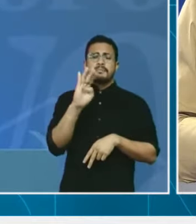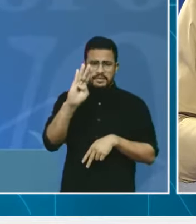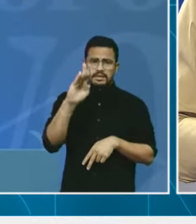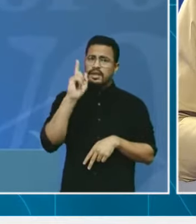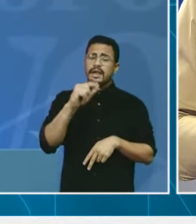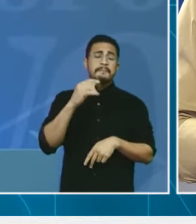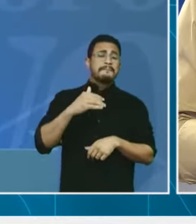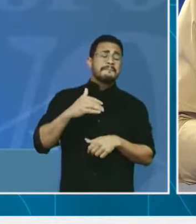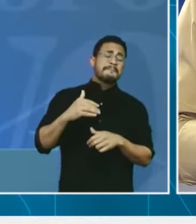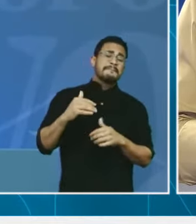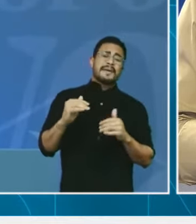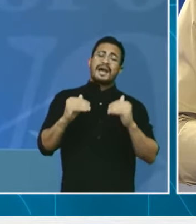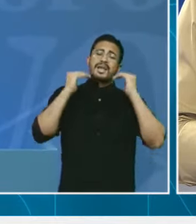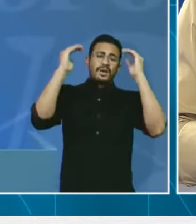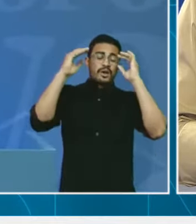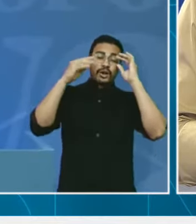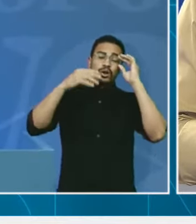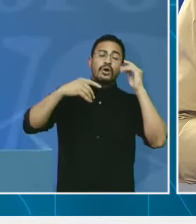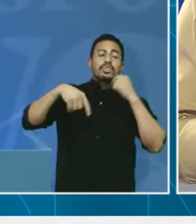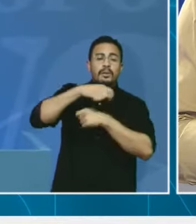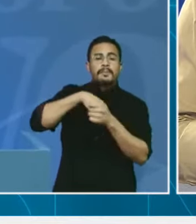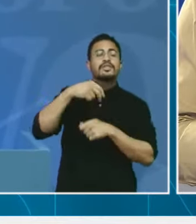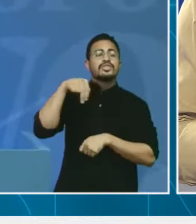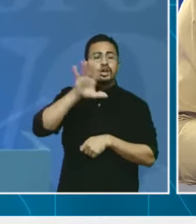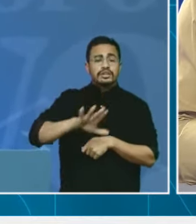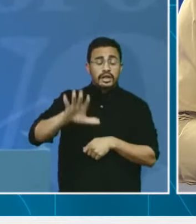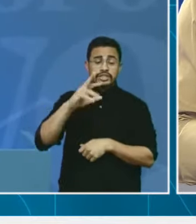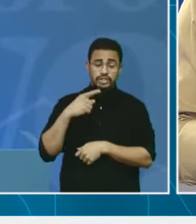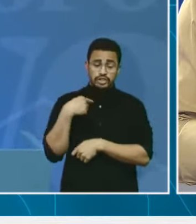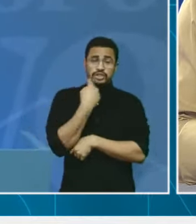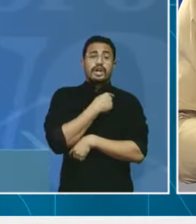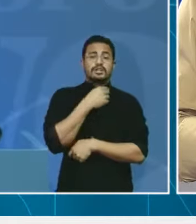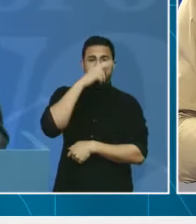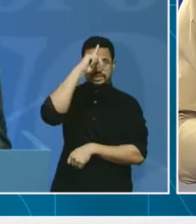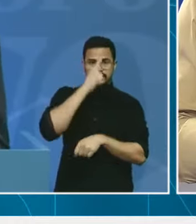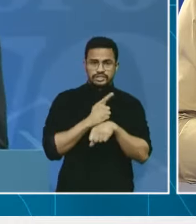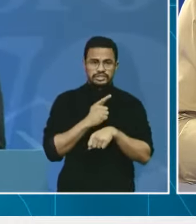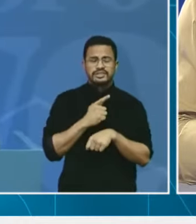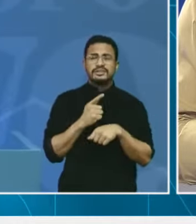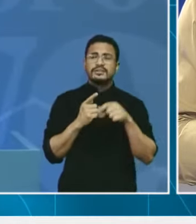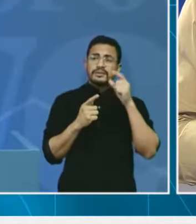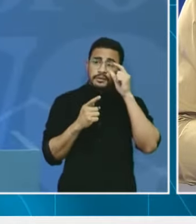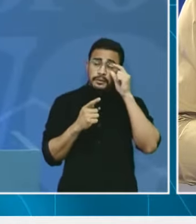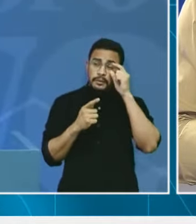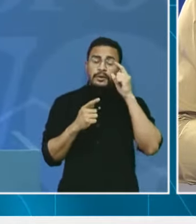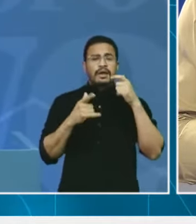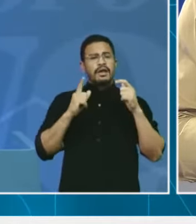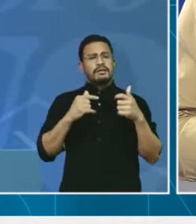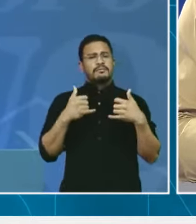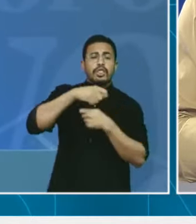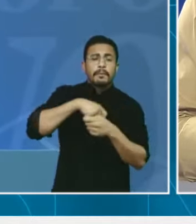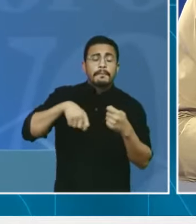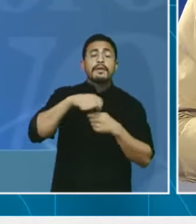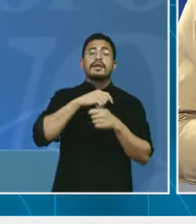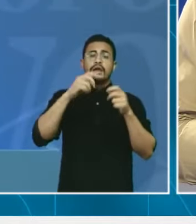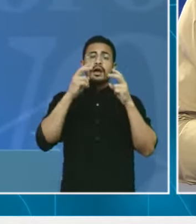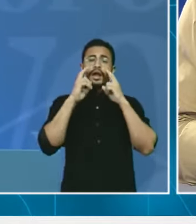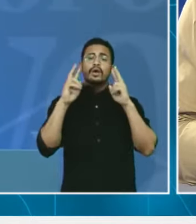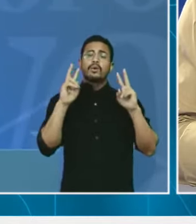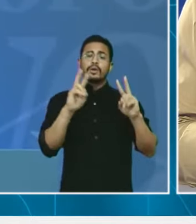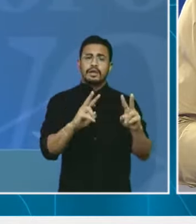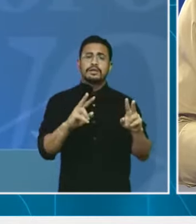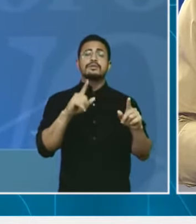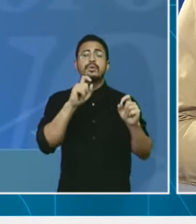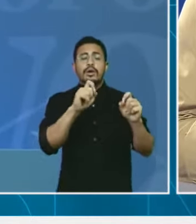O prefeito José Sarto, do PDT, que já gastou 3,7 milhões com o